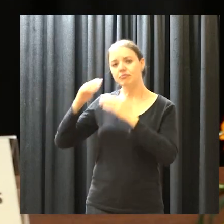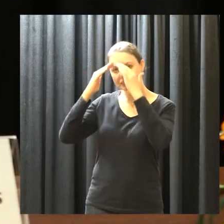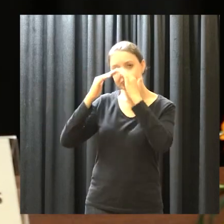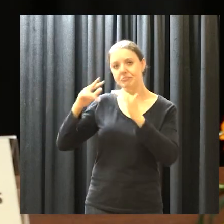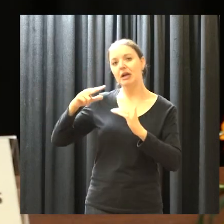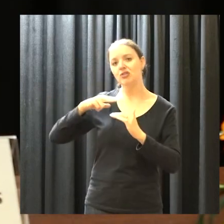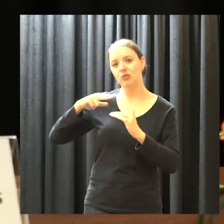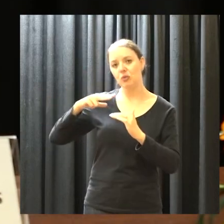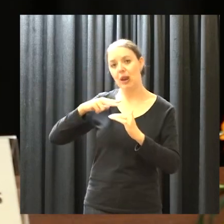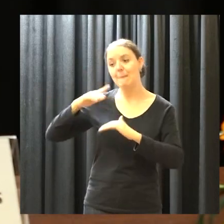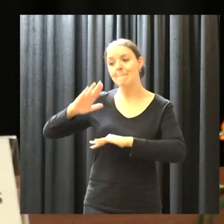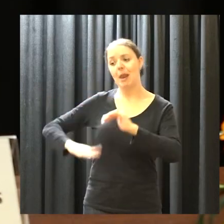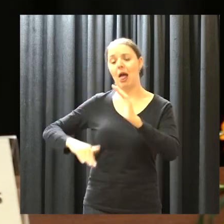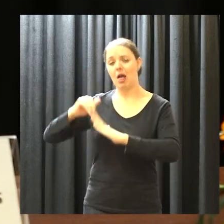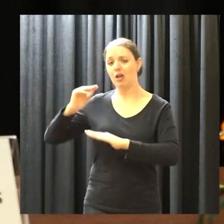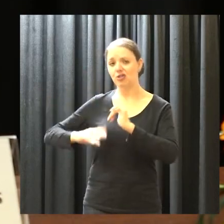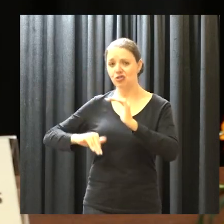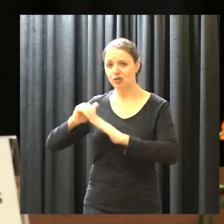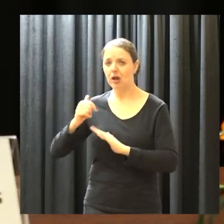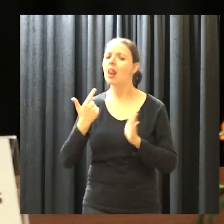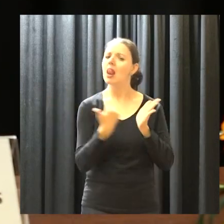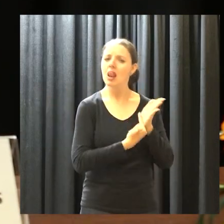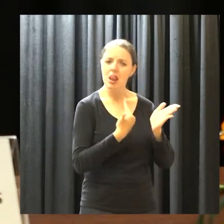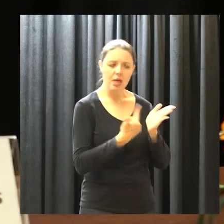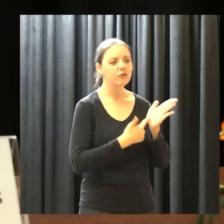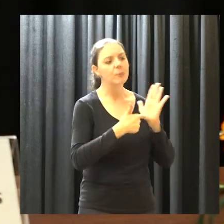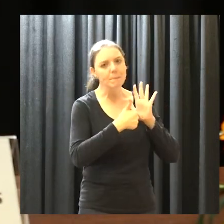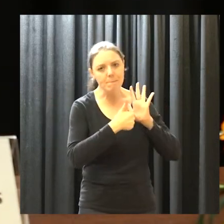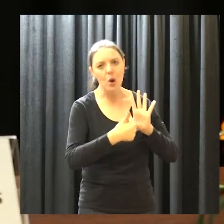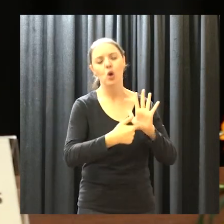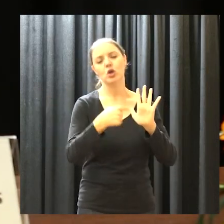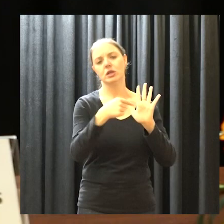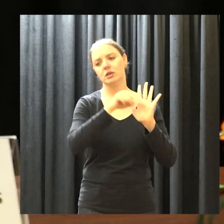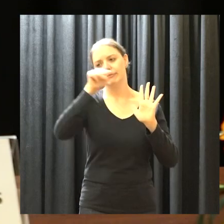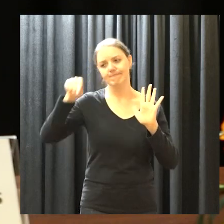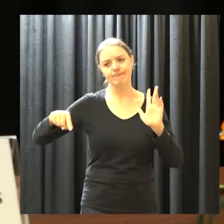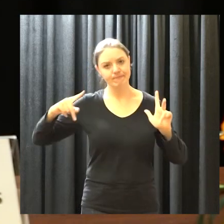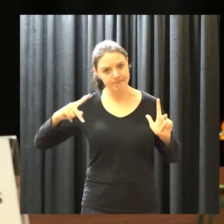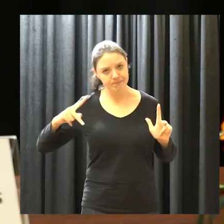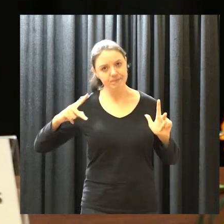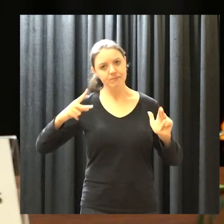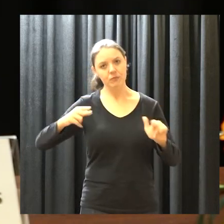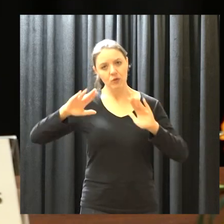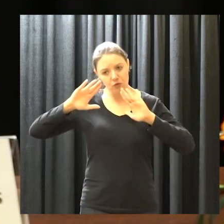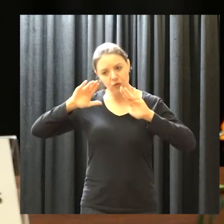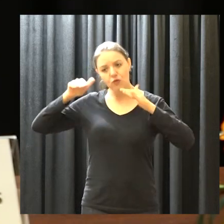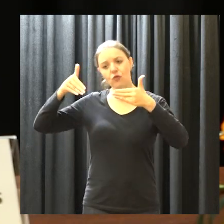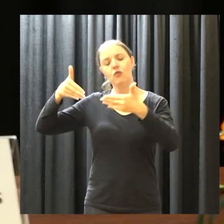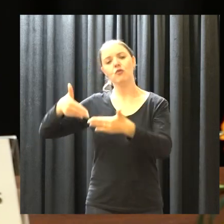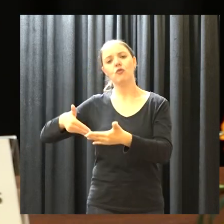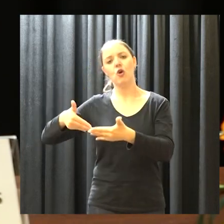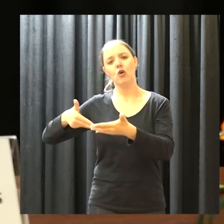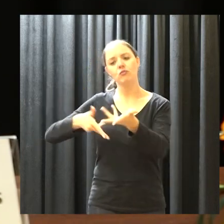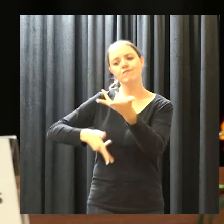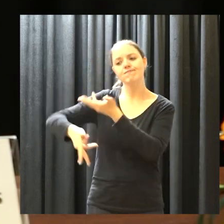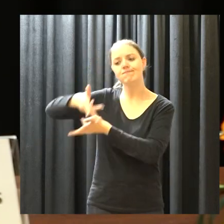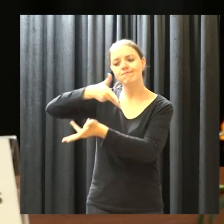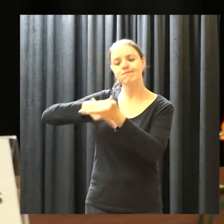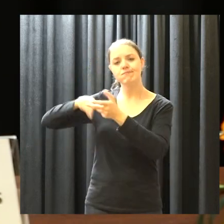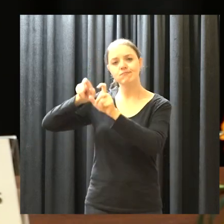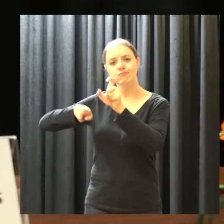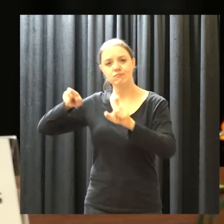um efeito disso. É a materialização desse trabalho focado na perspectiva interseccional e